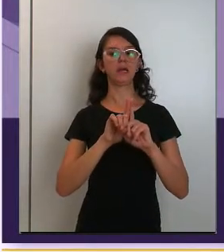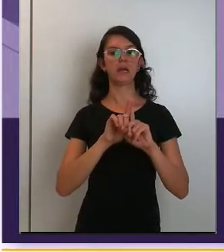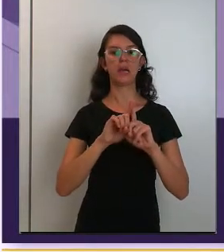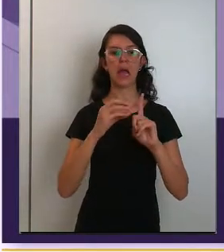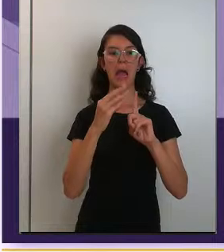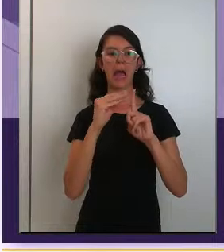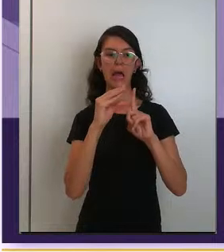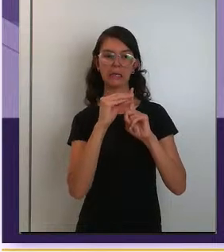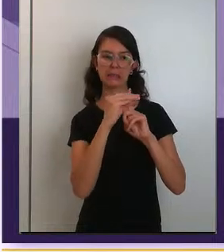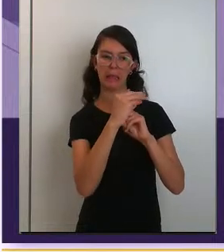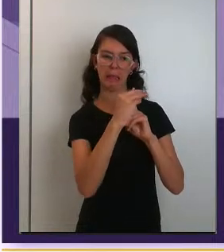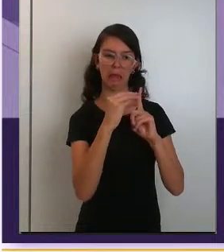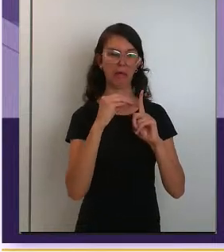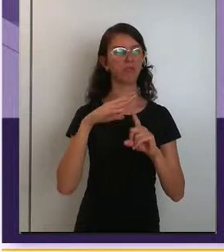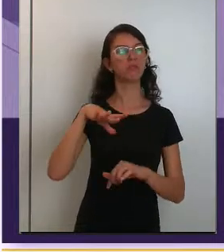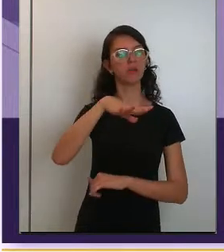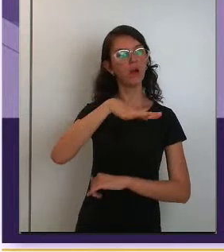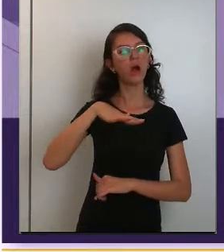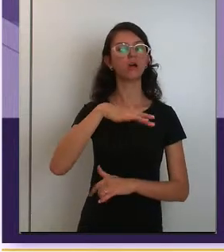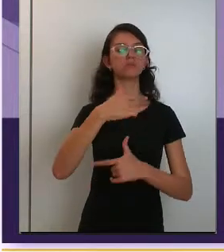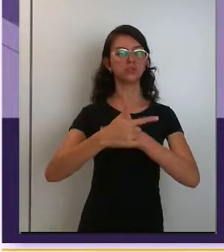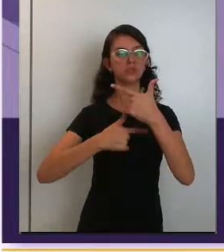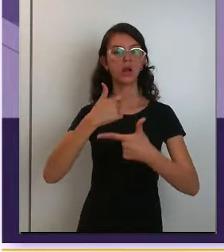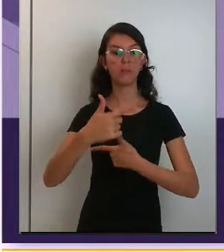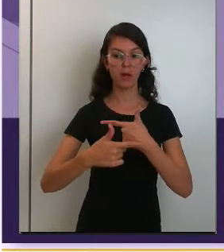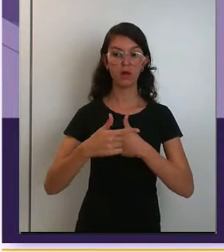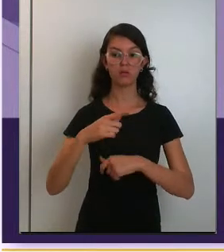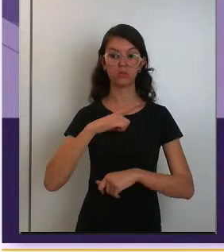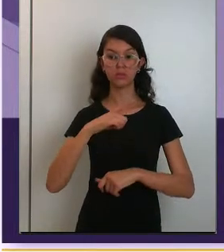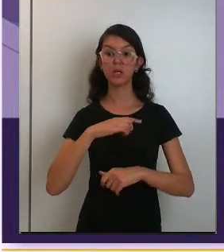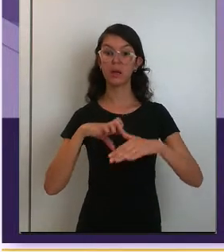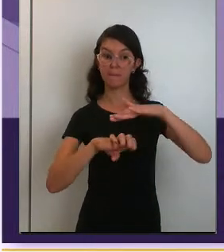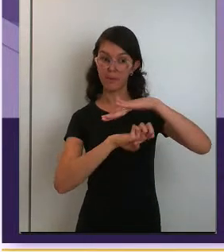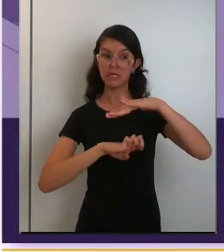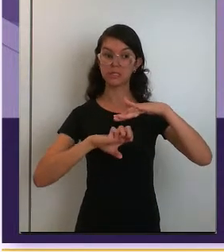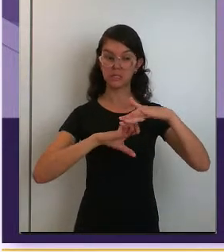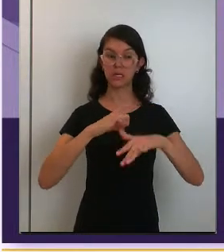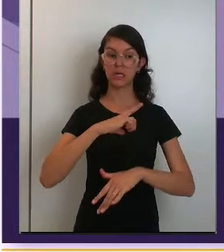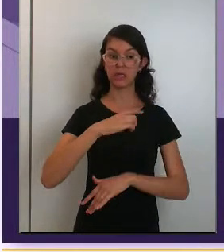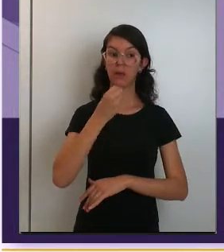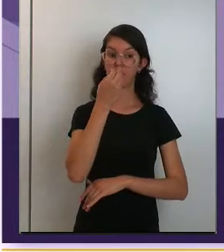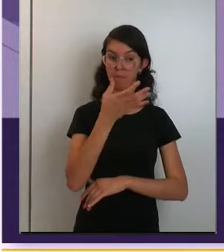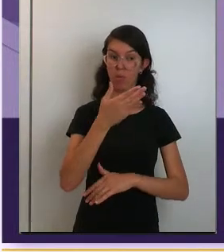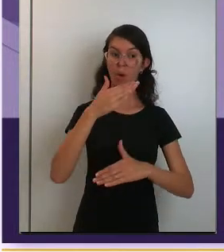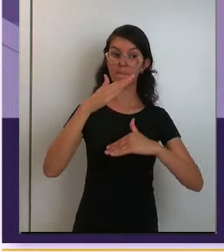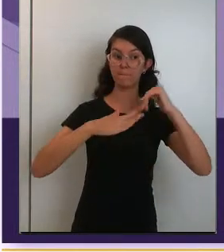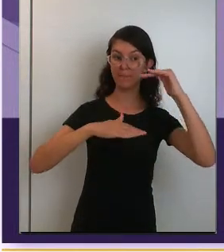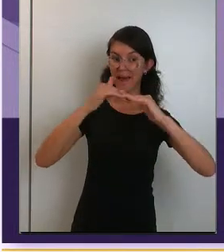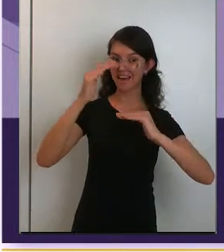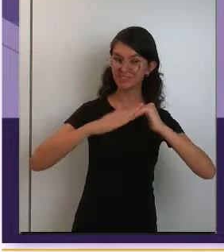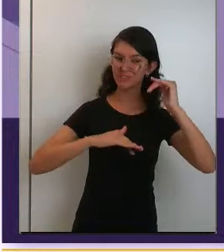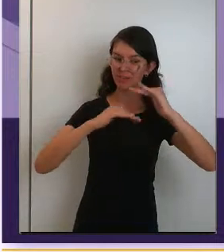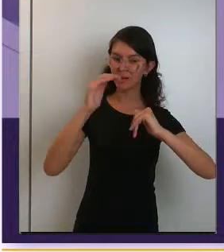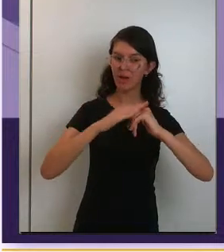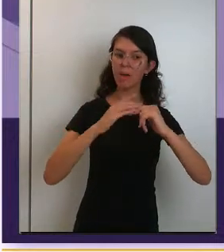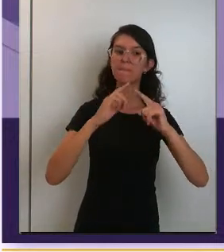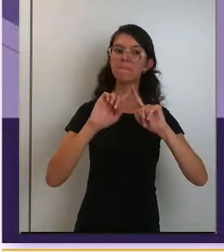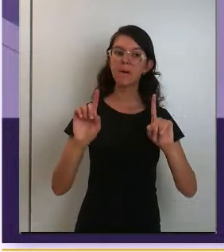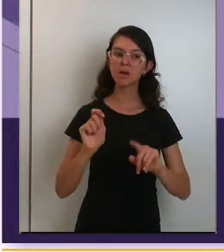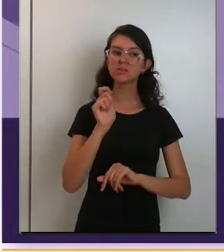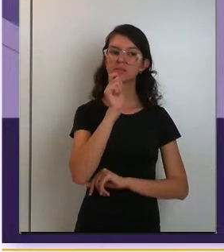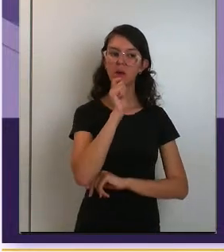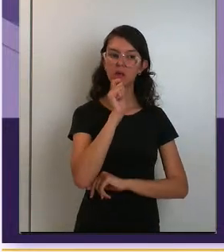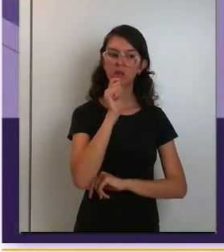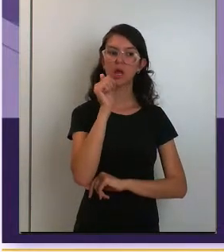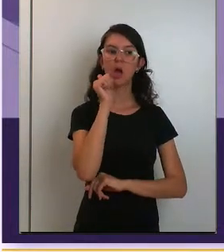a gente vê algumas empresas que adotaram práticas, boas práticas, mas, mesmo assim, as mulheres que